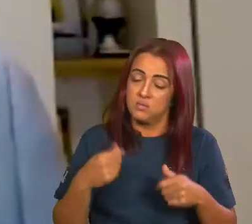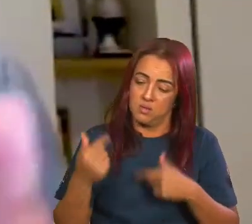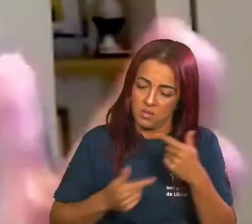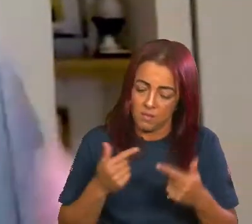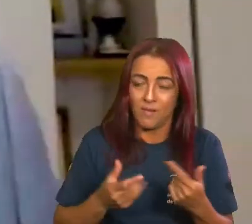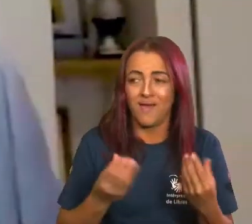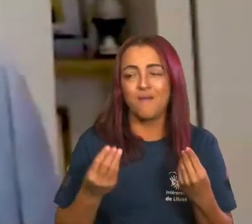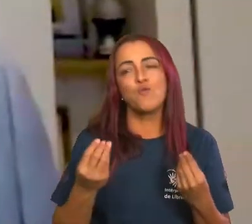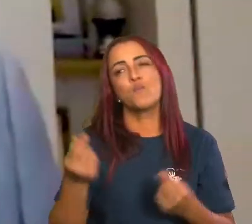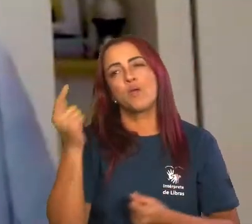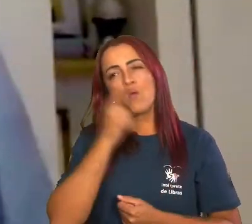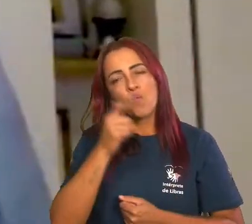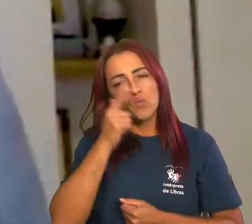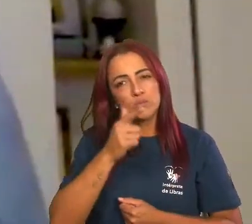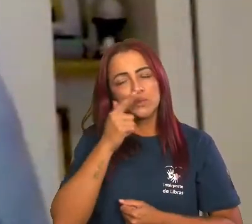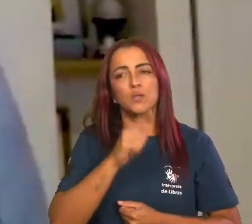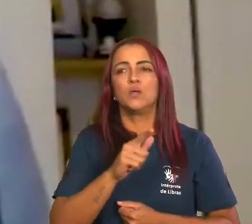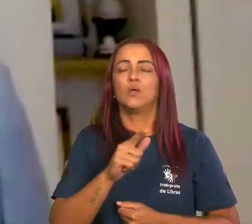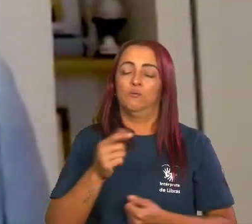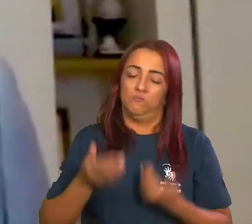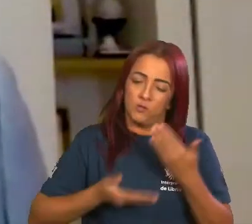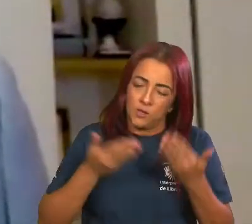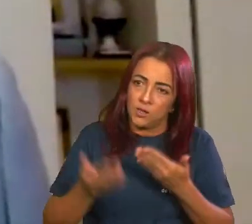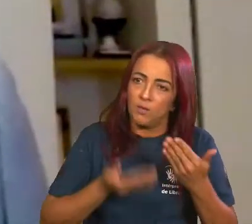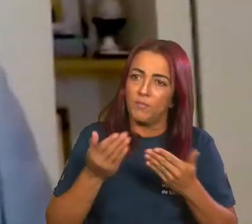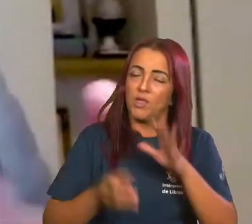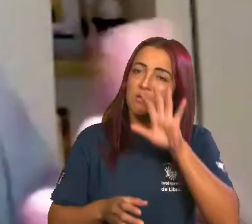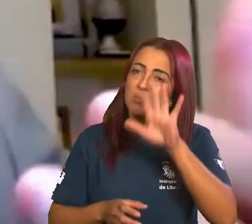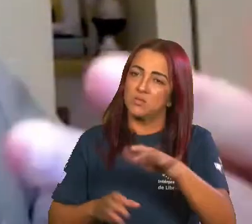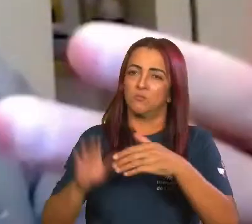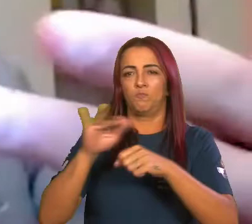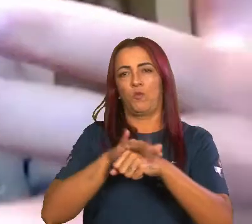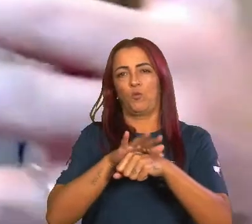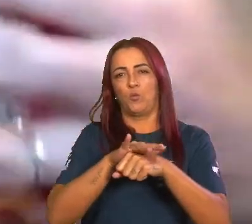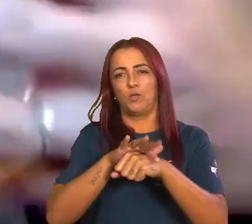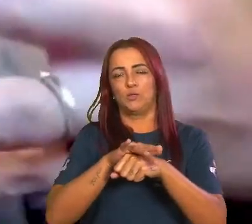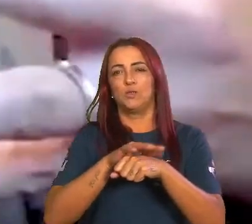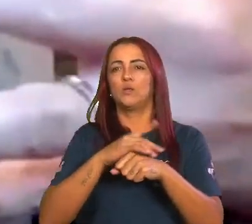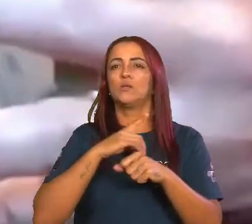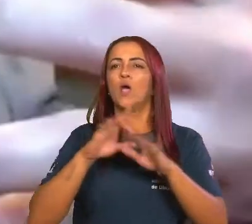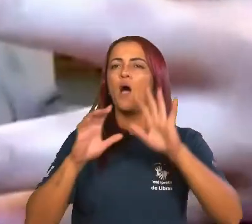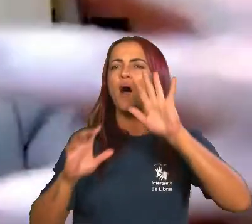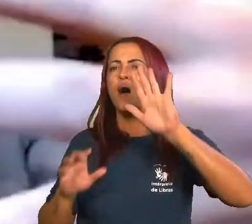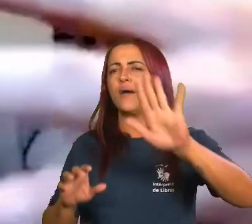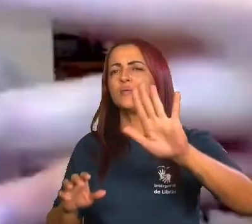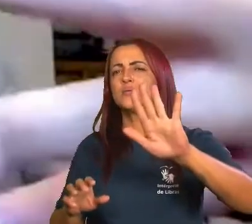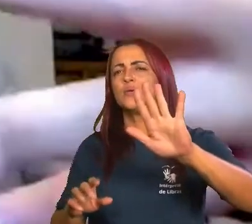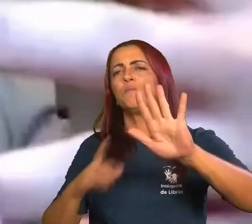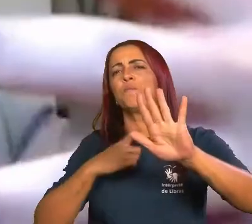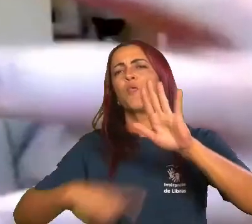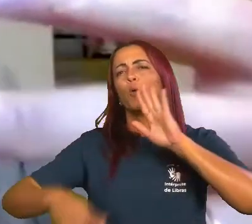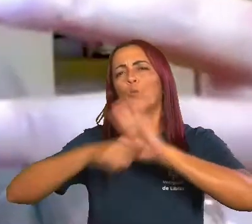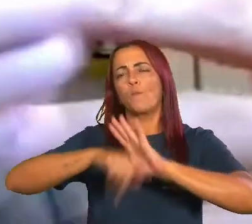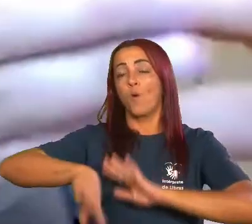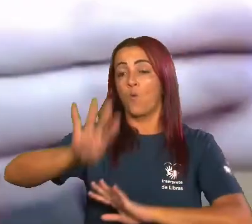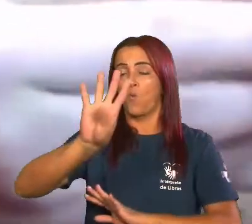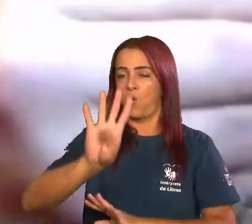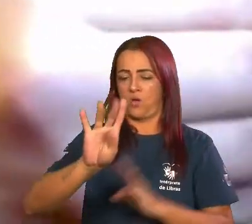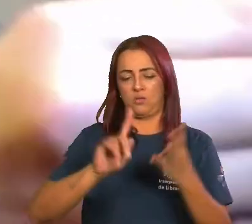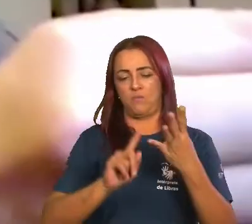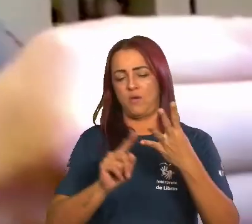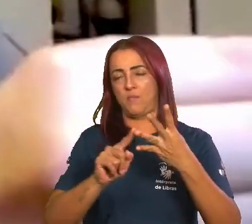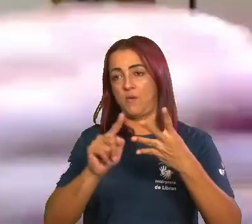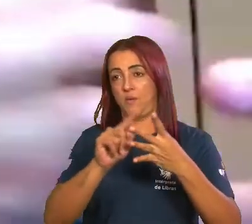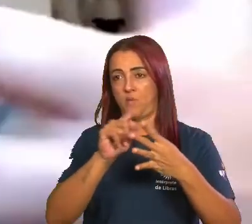para conseguir o tratamento para essas doenças. Mas eu diria que nesses 4 pilares,